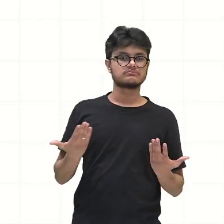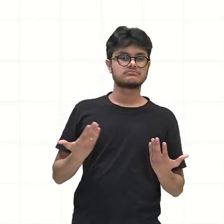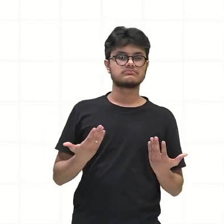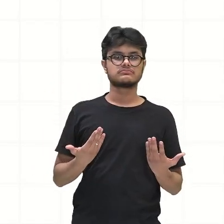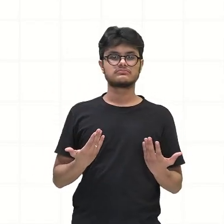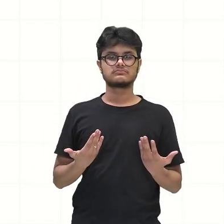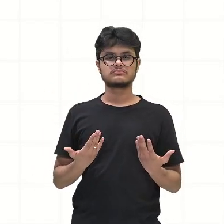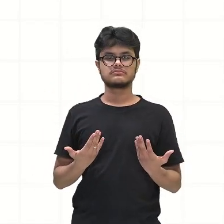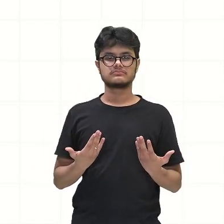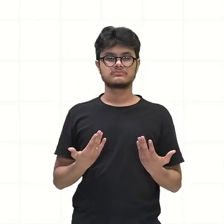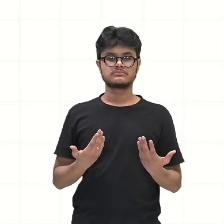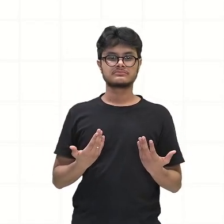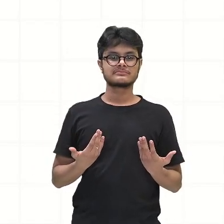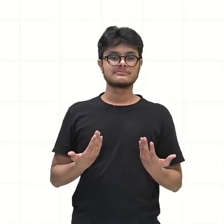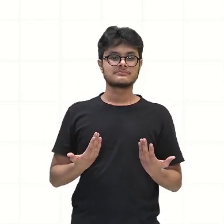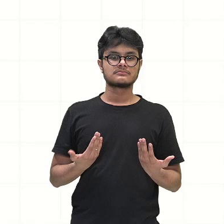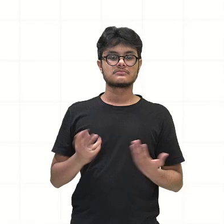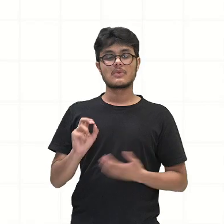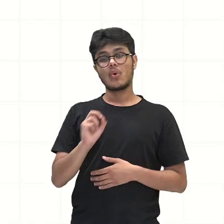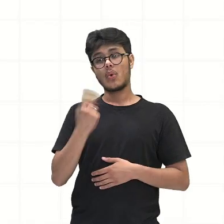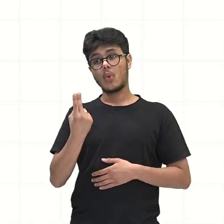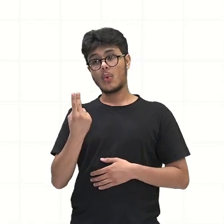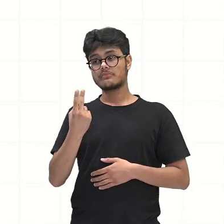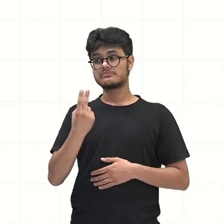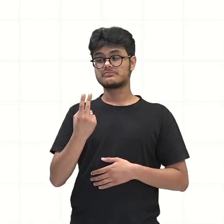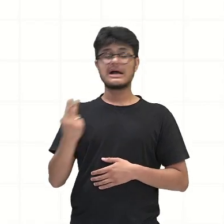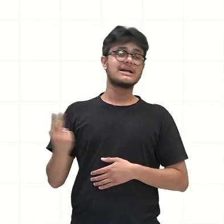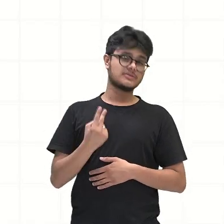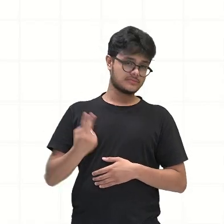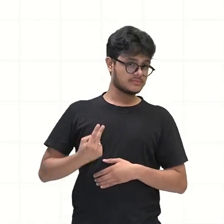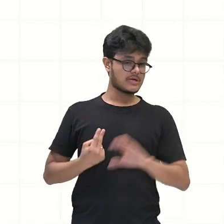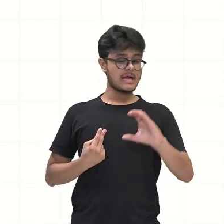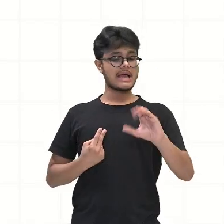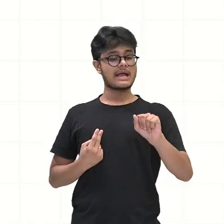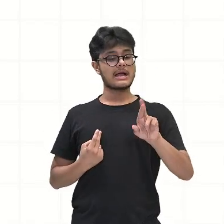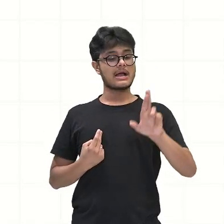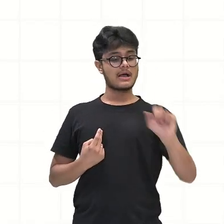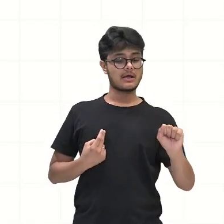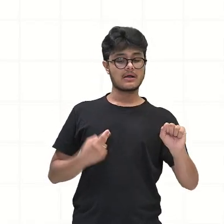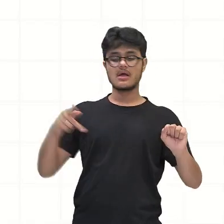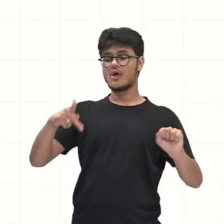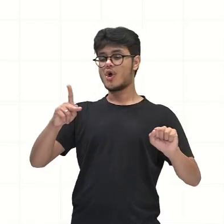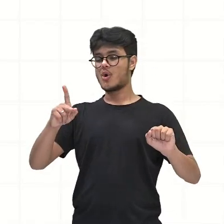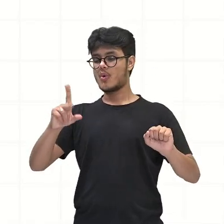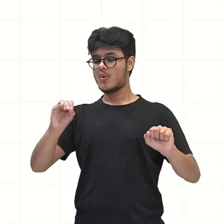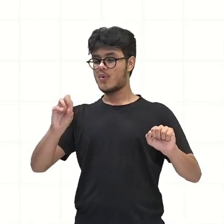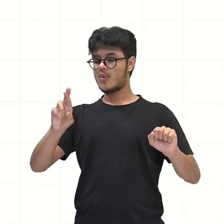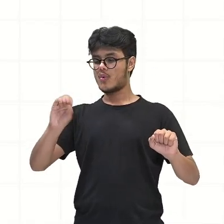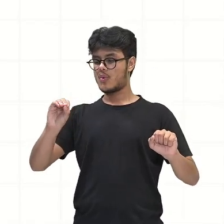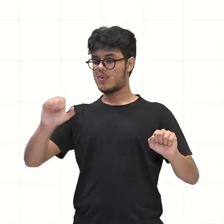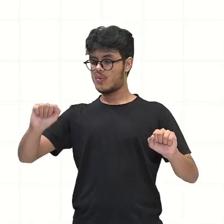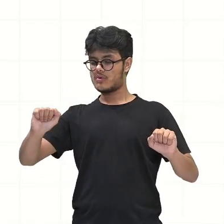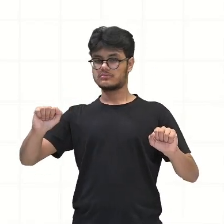ou na primeira pode cair cara e na segunda coroa, ou na primeira moeda pode ser